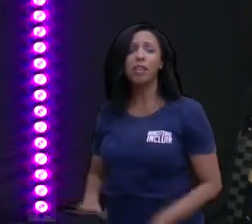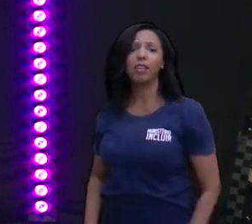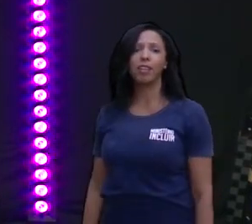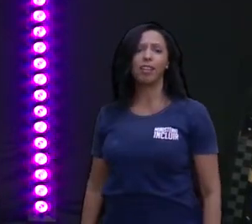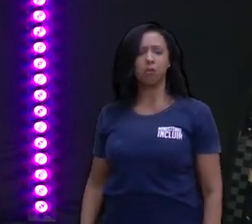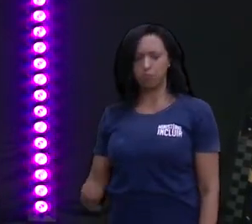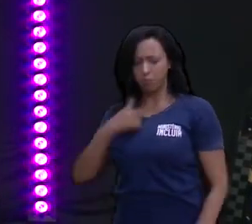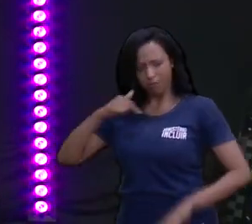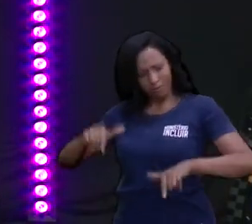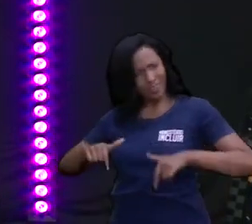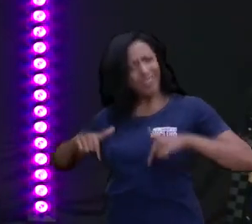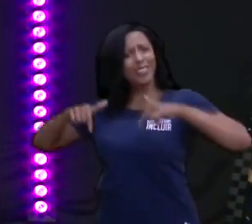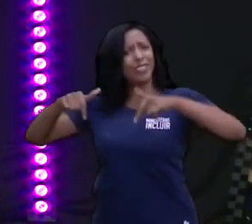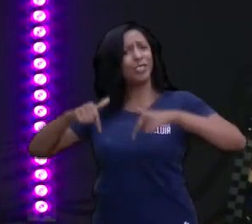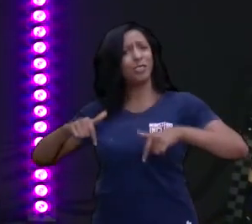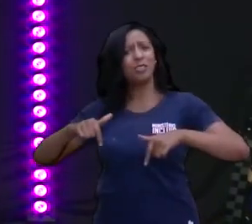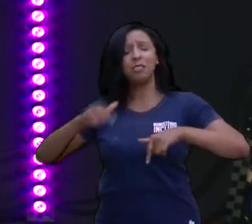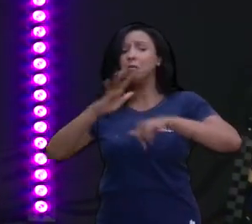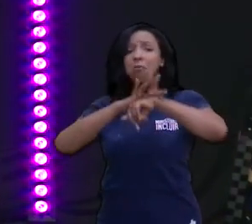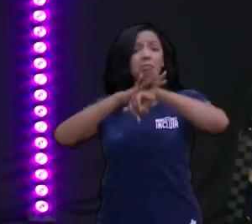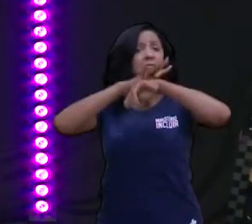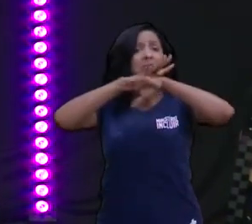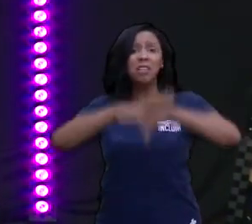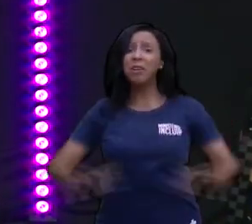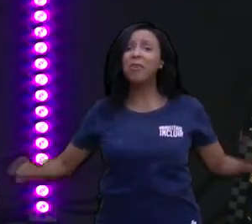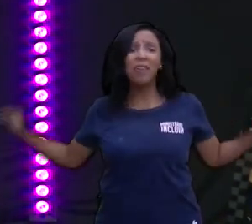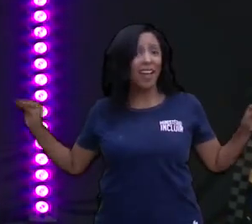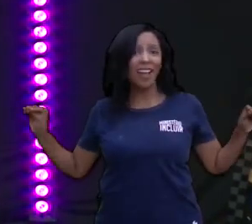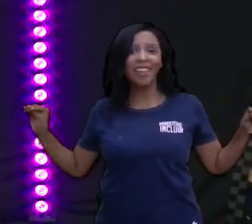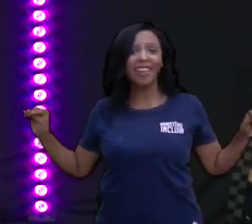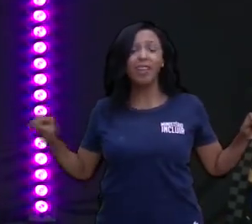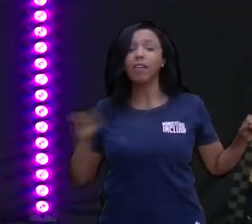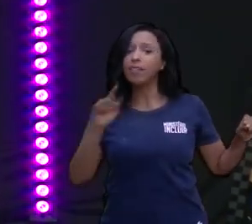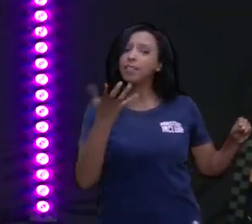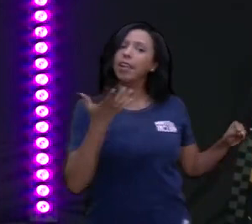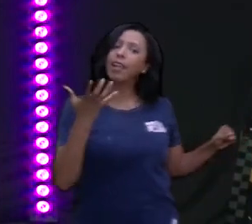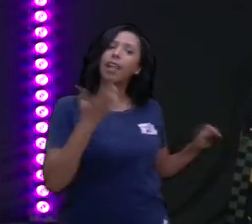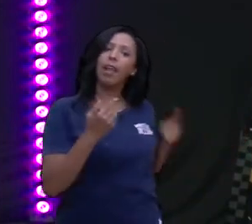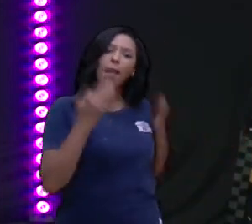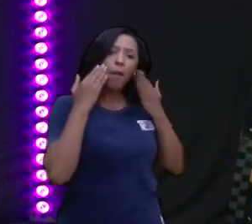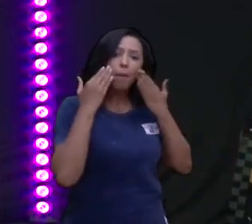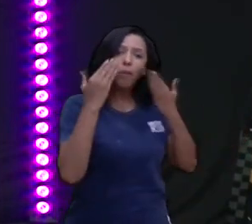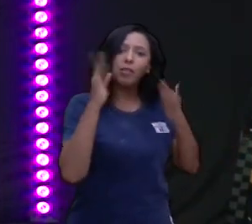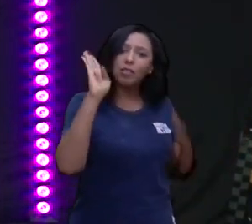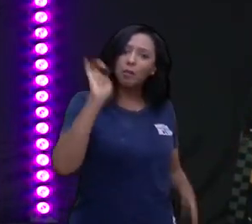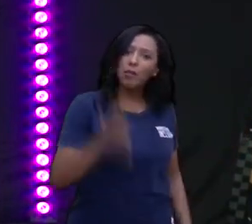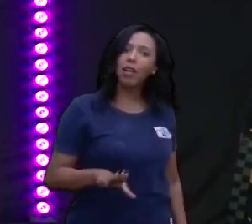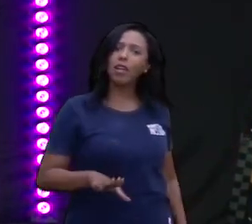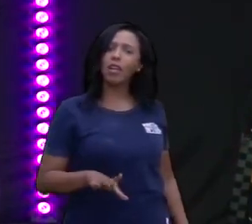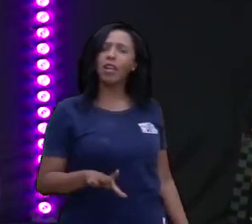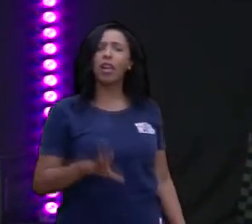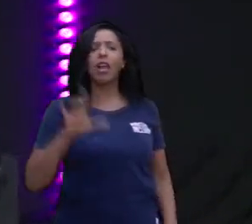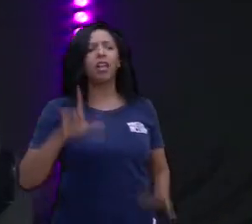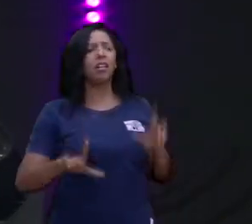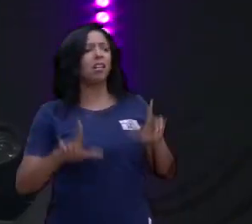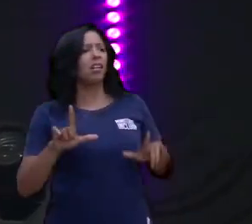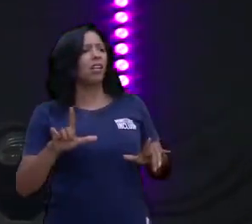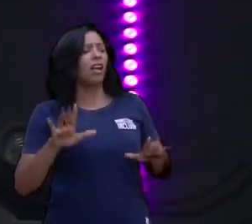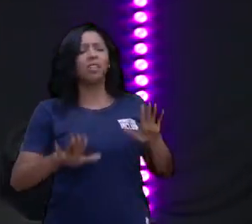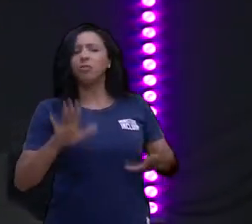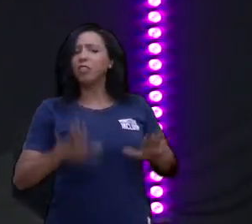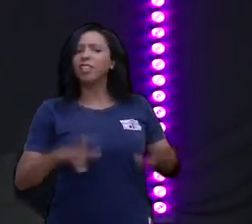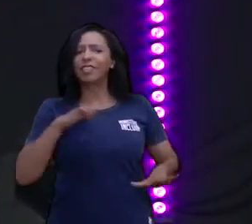gente quando você tá curado quando você tá decidido a produzir o bem estas setas de maldade